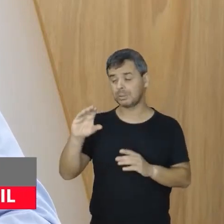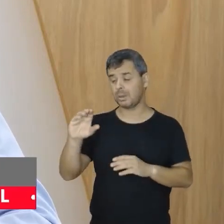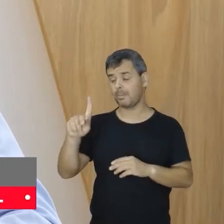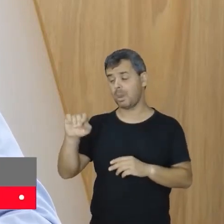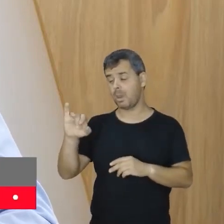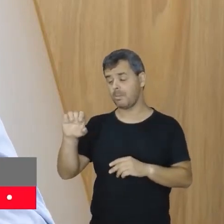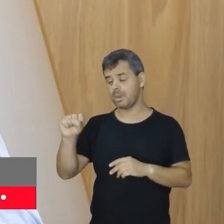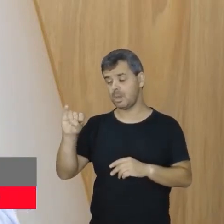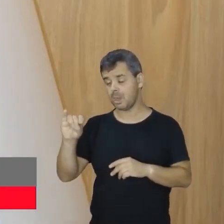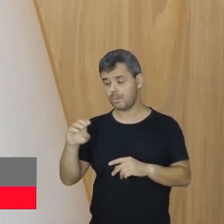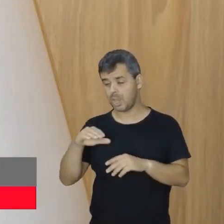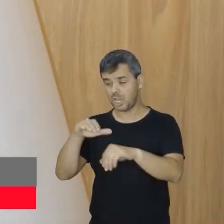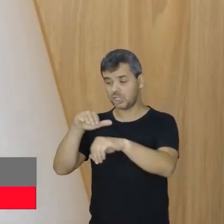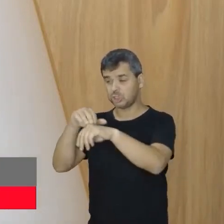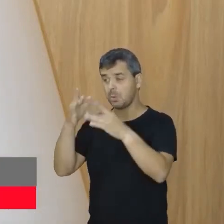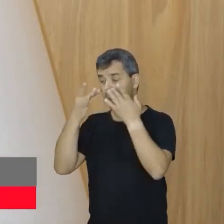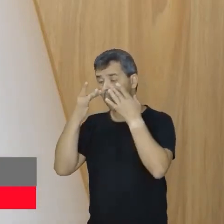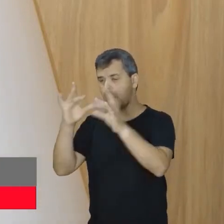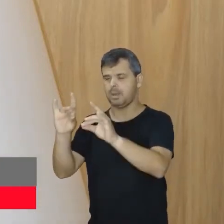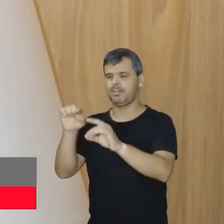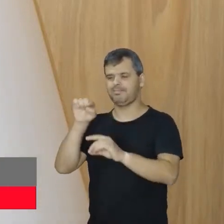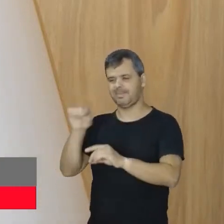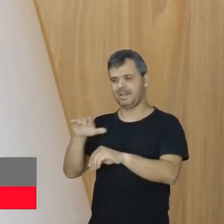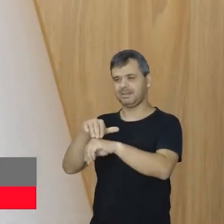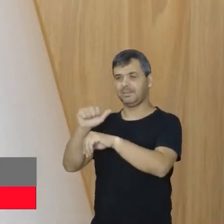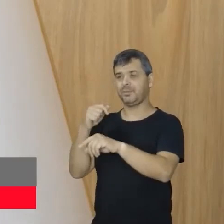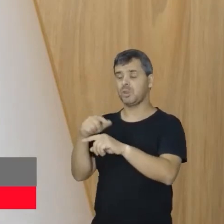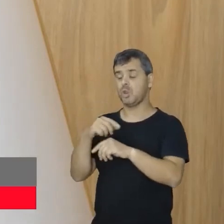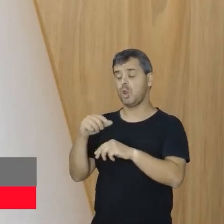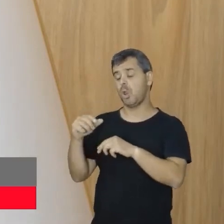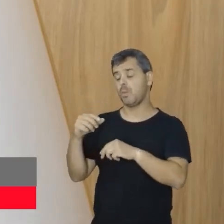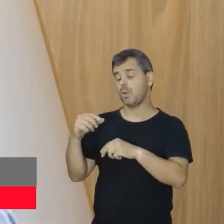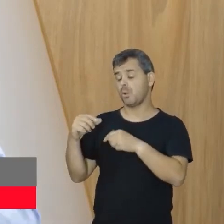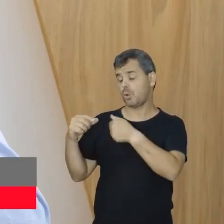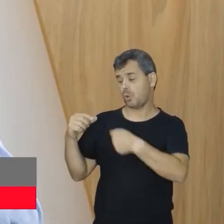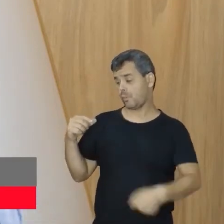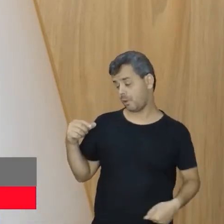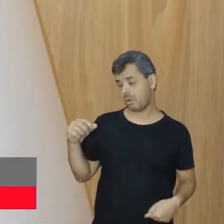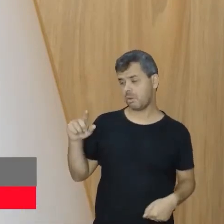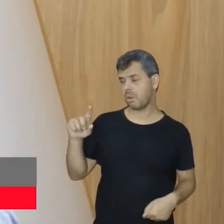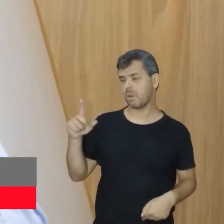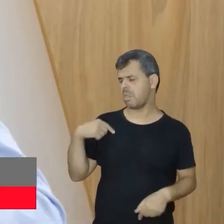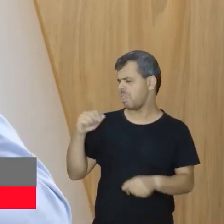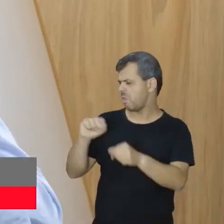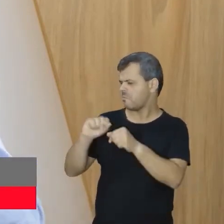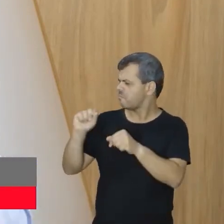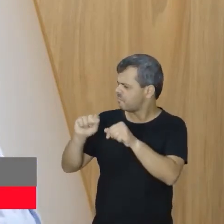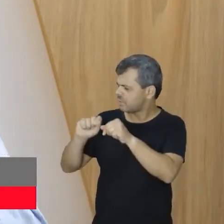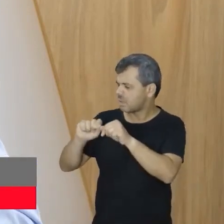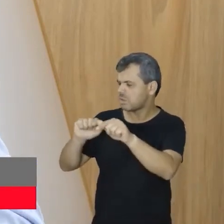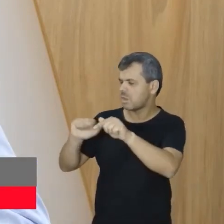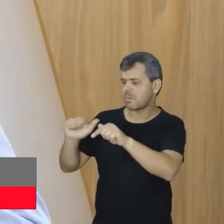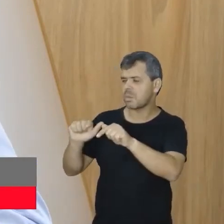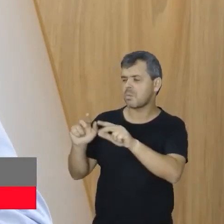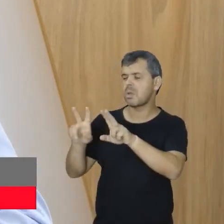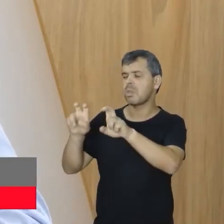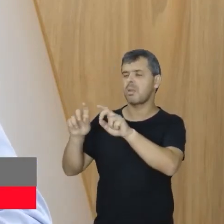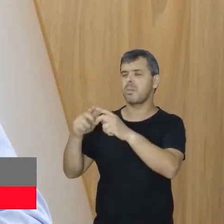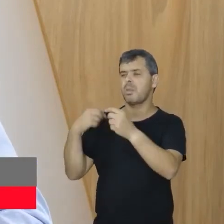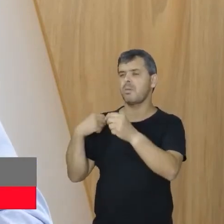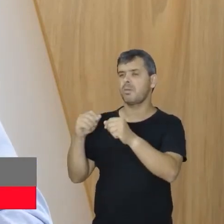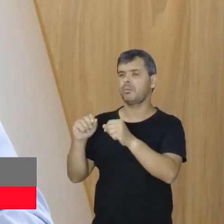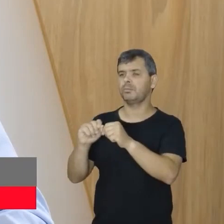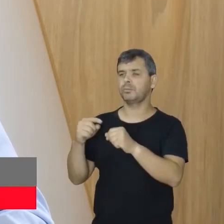achavam isso, que chamaria atenção para isso, para que o governo então não governasse, os outros assuntos não fossem